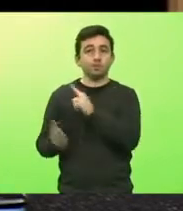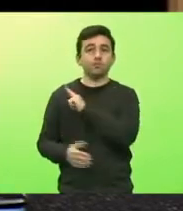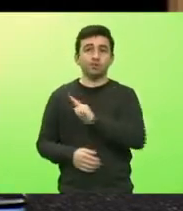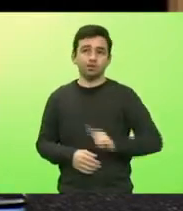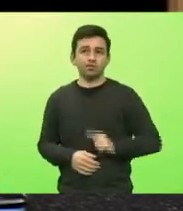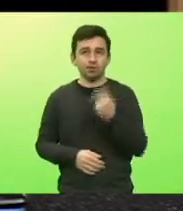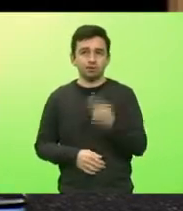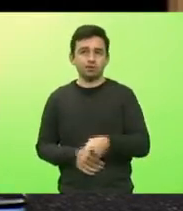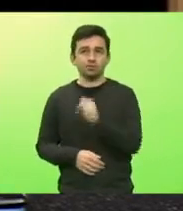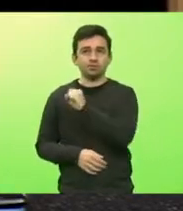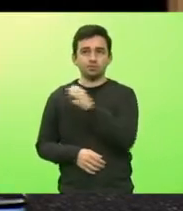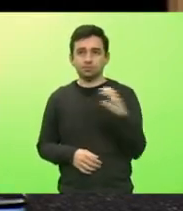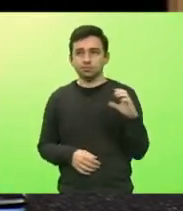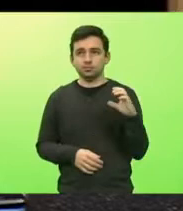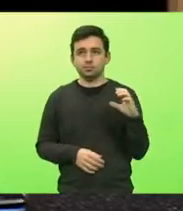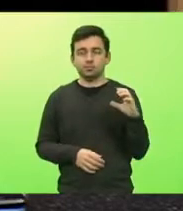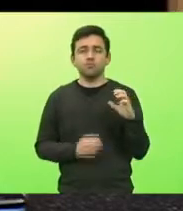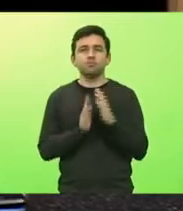Catarina,